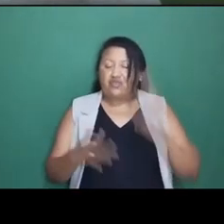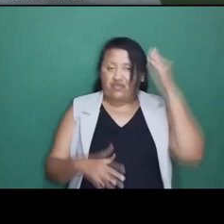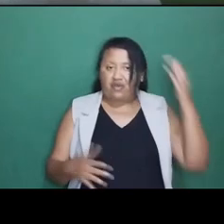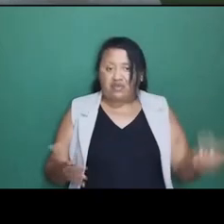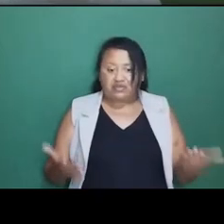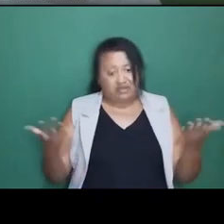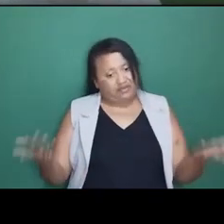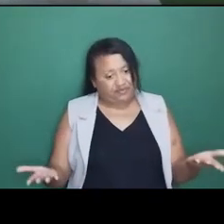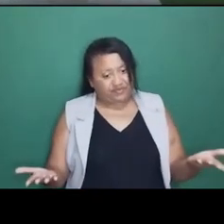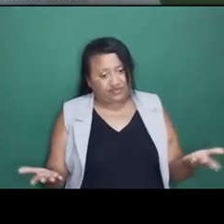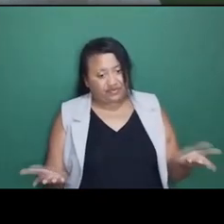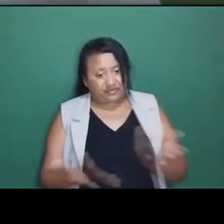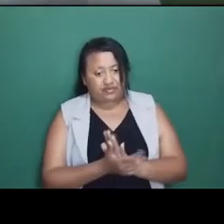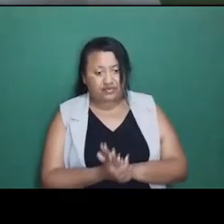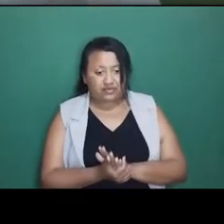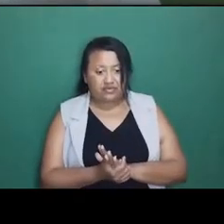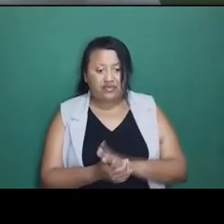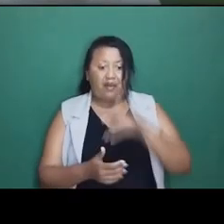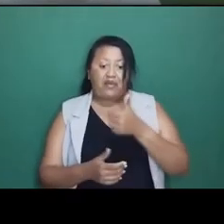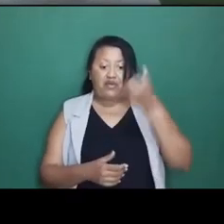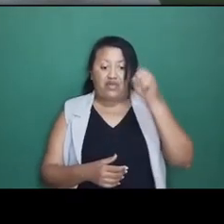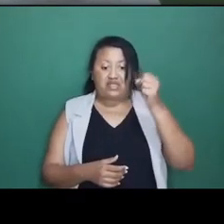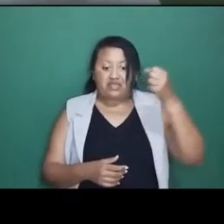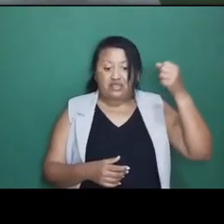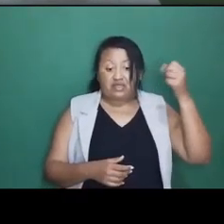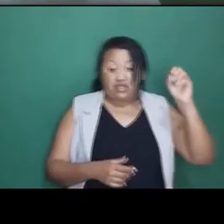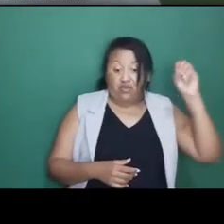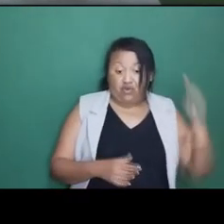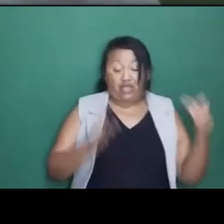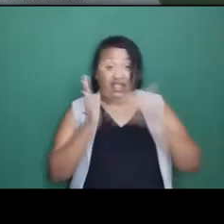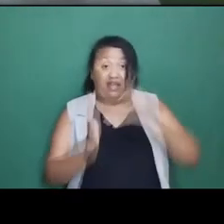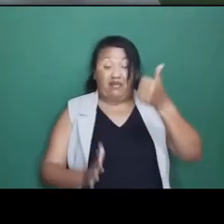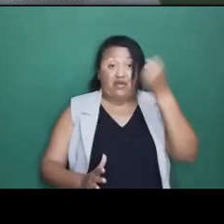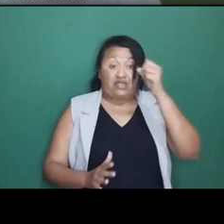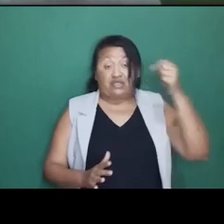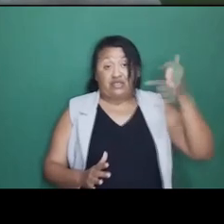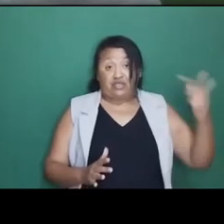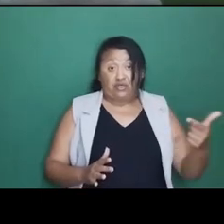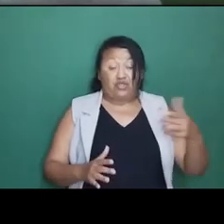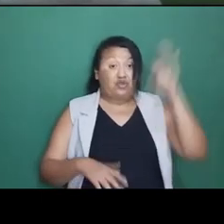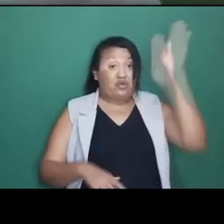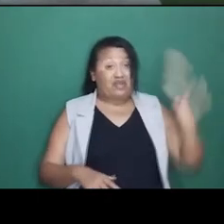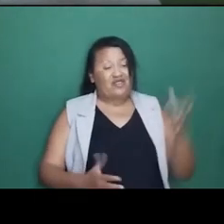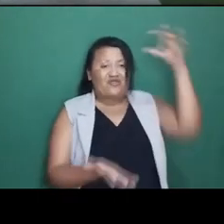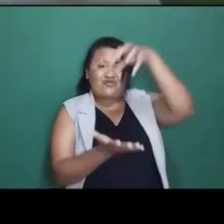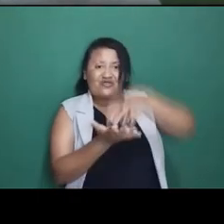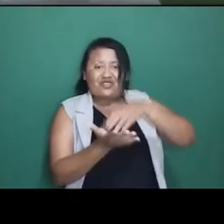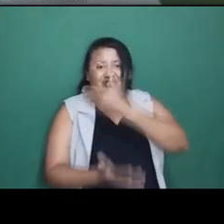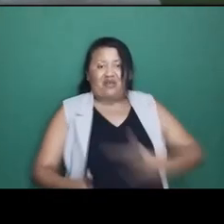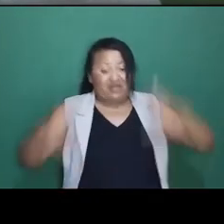furador de 1808 a 1822 o Brasil é o centro da monarquia afirma e são assim